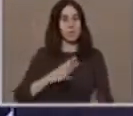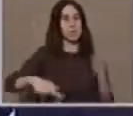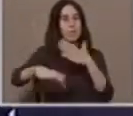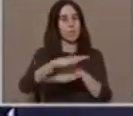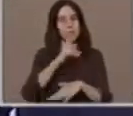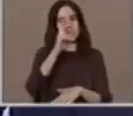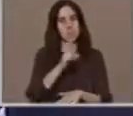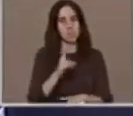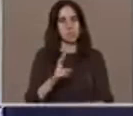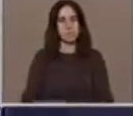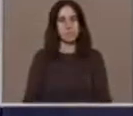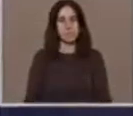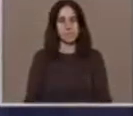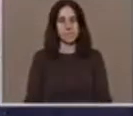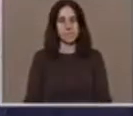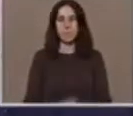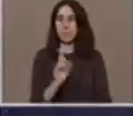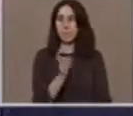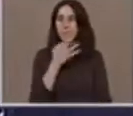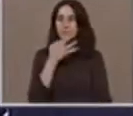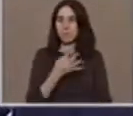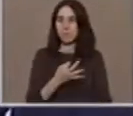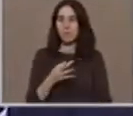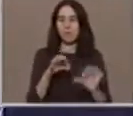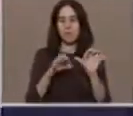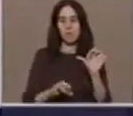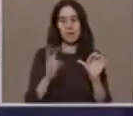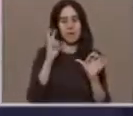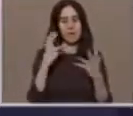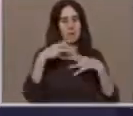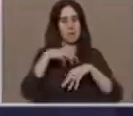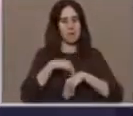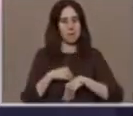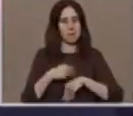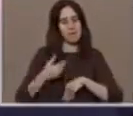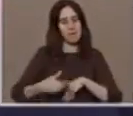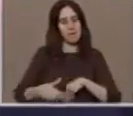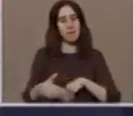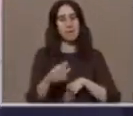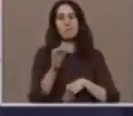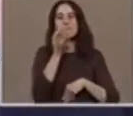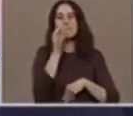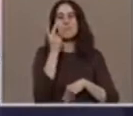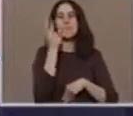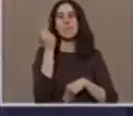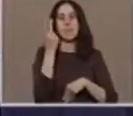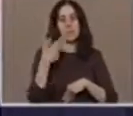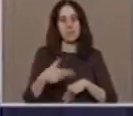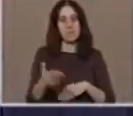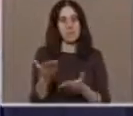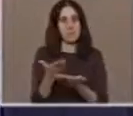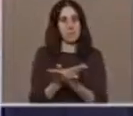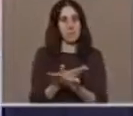povo. Por todos nós que escutamos a palavra, por aqueles que vão comungar o pão da vida e